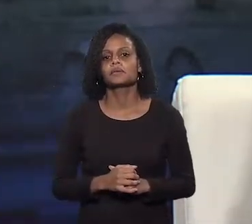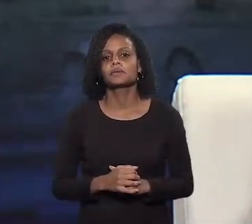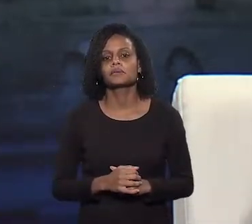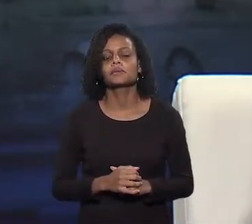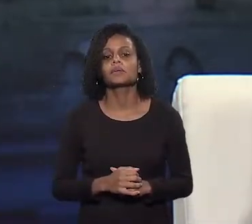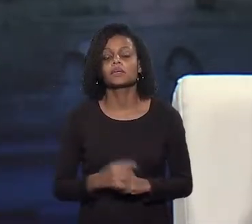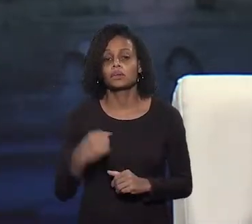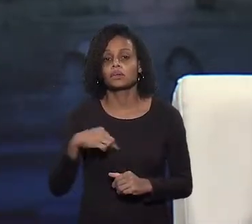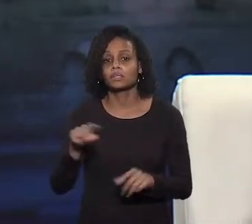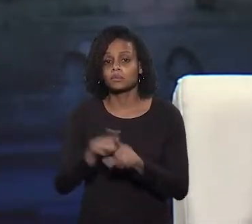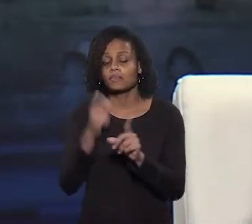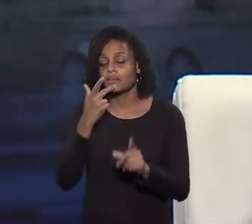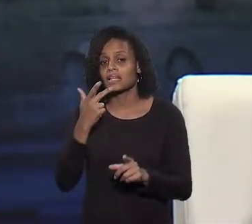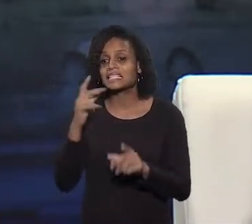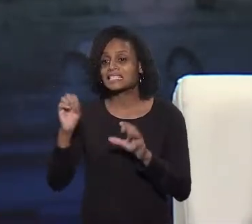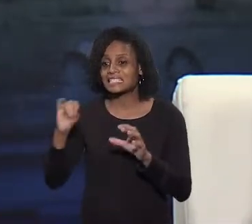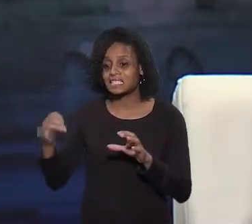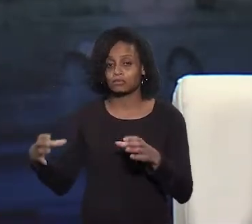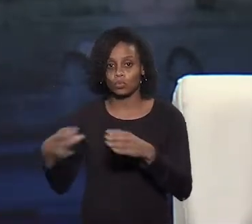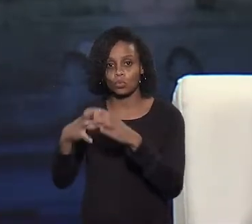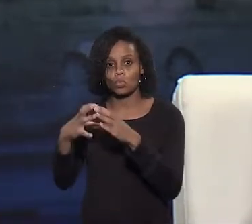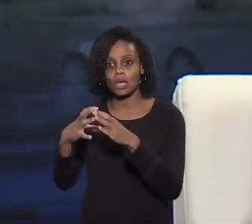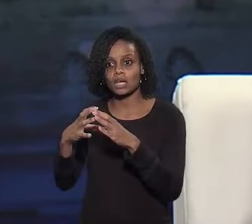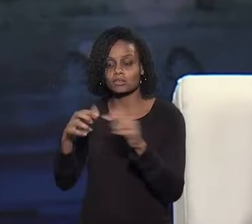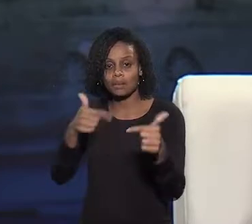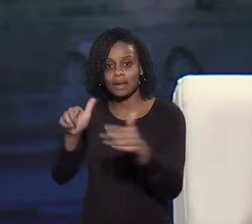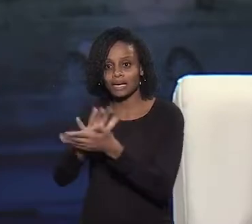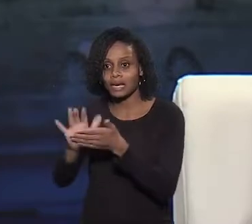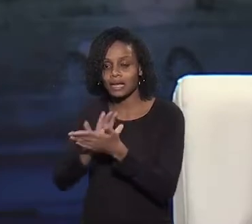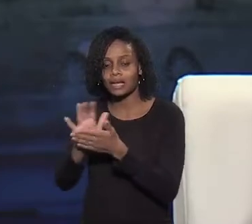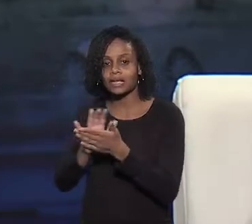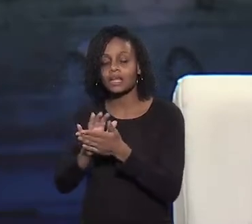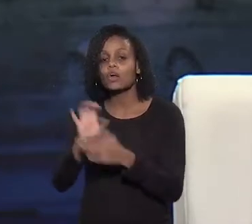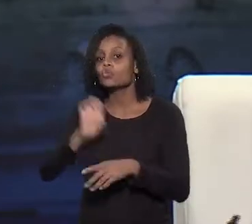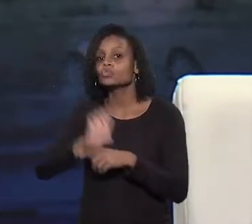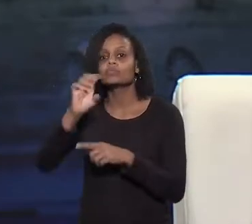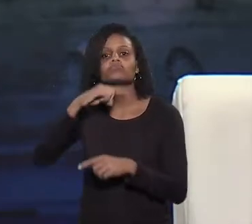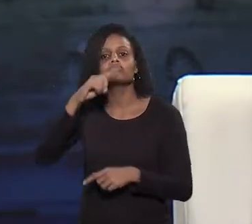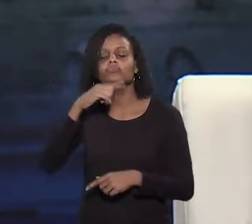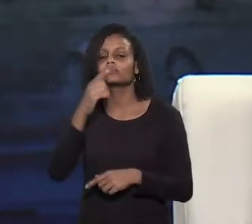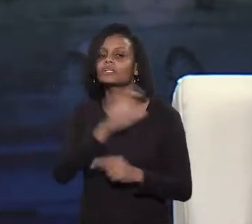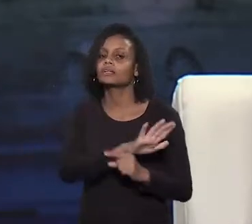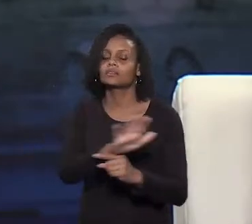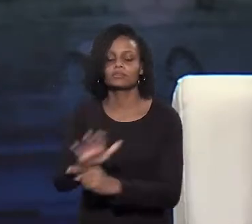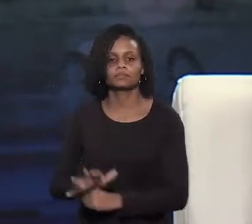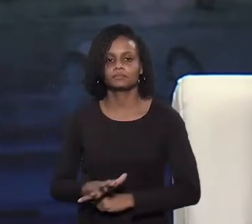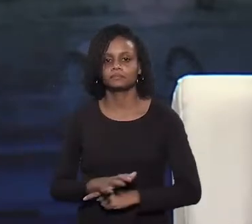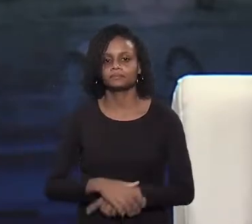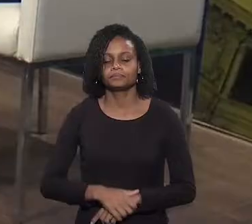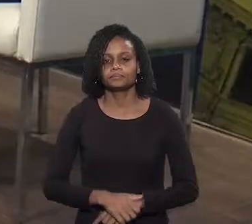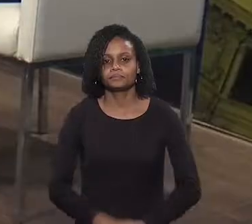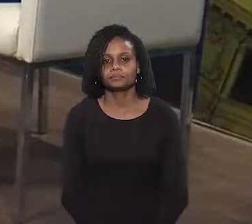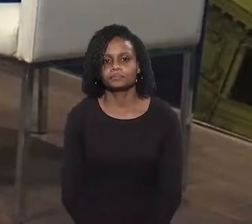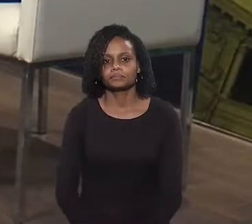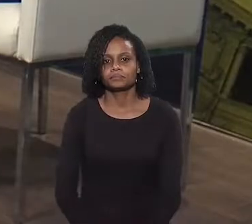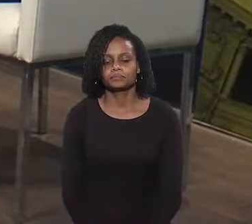quero dizer mais, se as comunidades não atuarem, o Estado não tem equipamento, nem gente preparada para executar o que eles fazem